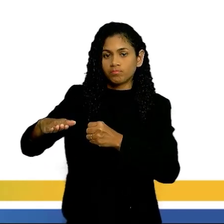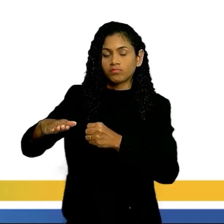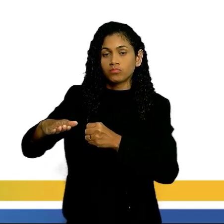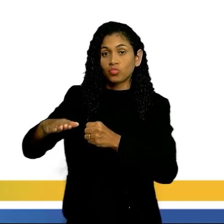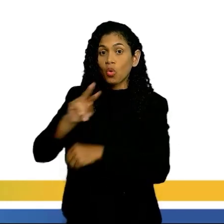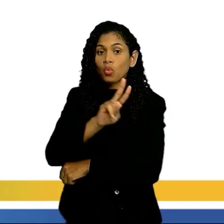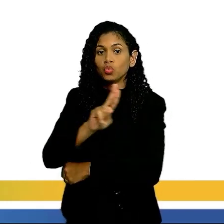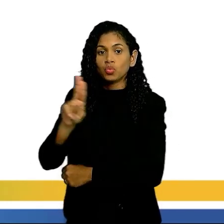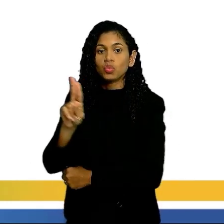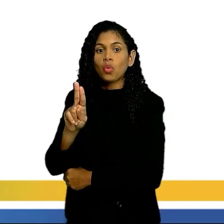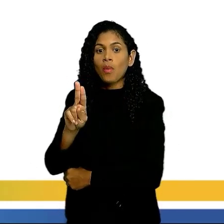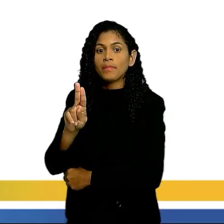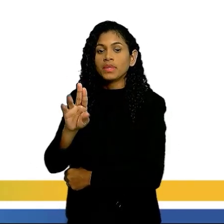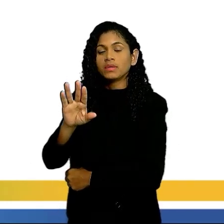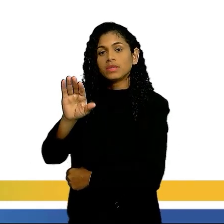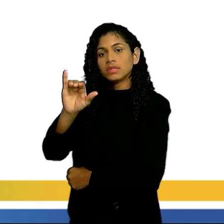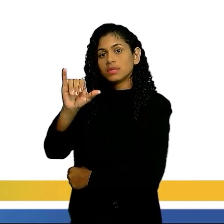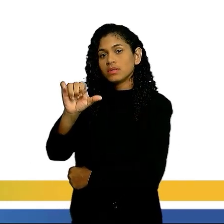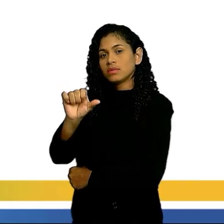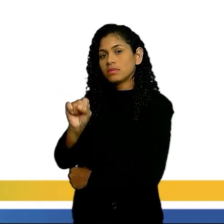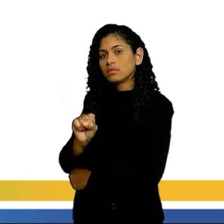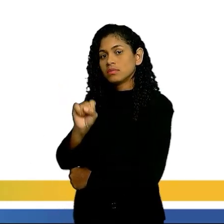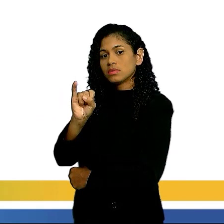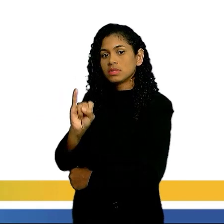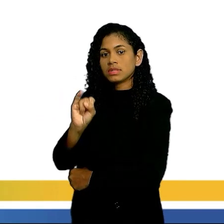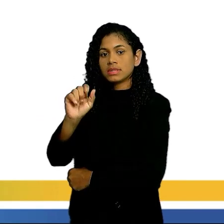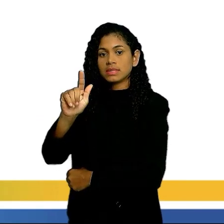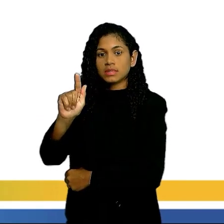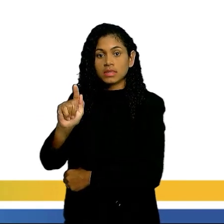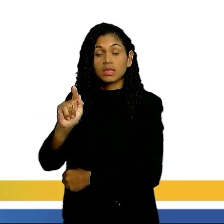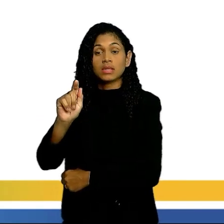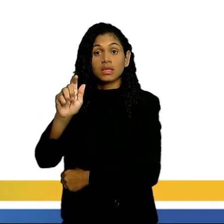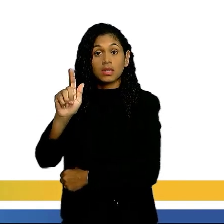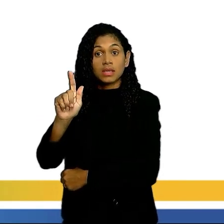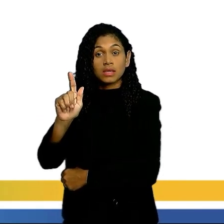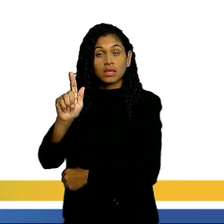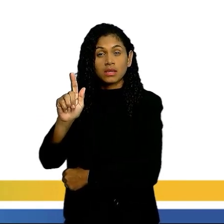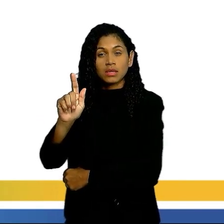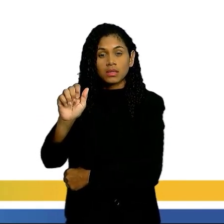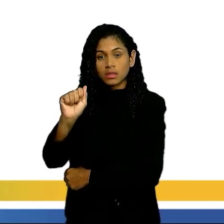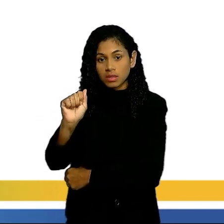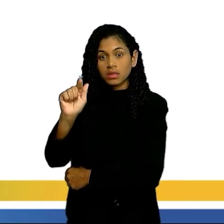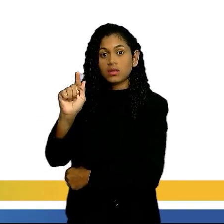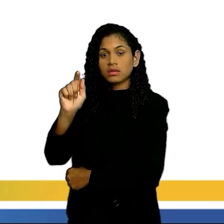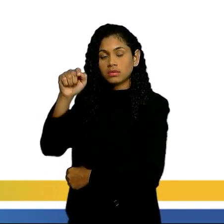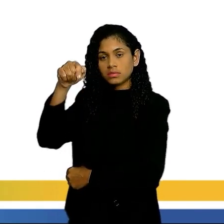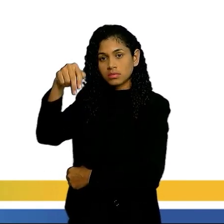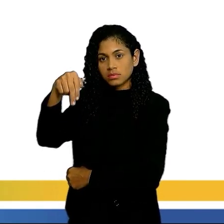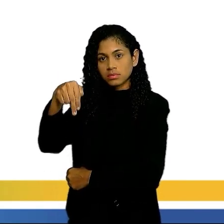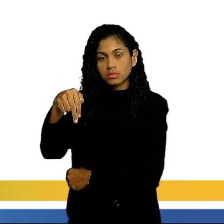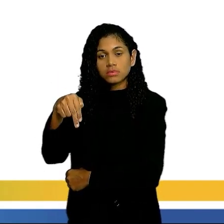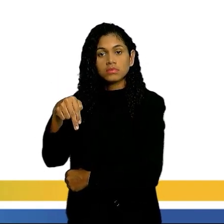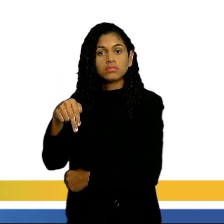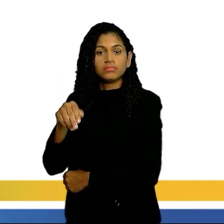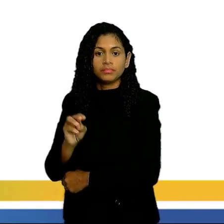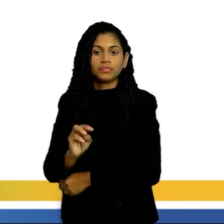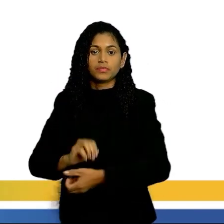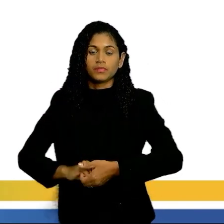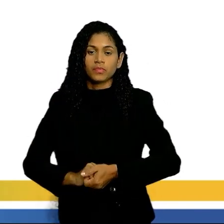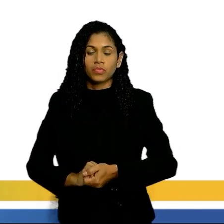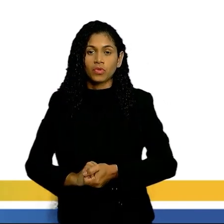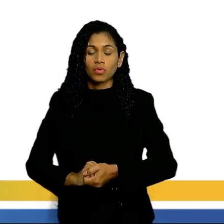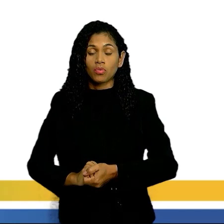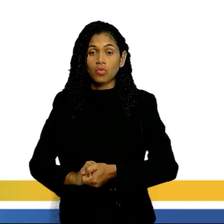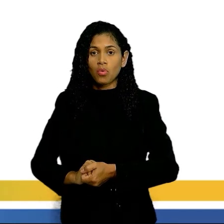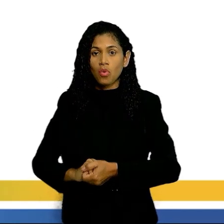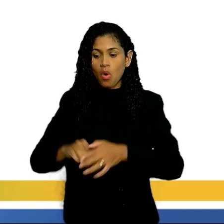selagem. Os silos mais comuns são os horizontais, cuja forma é